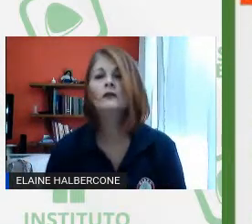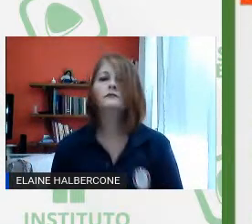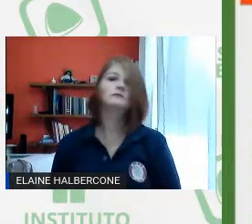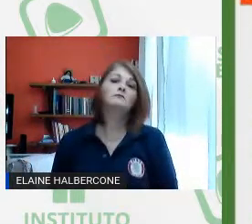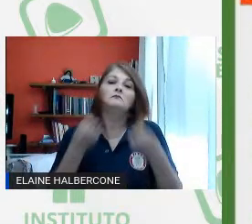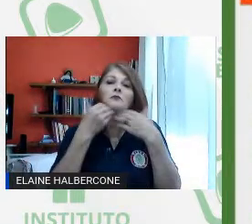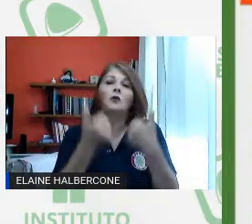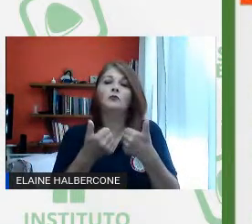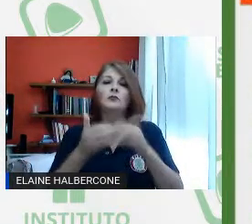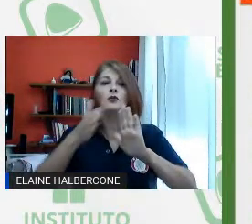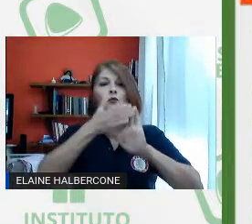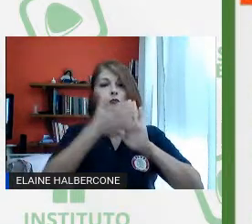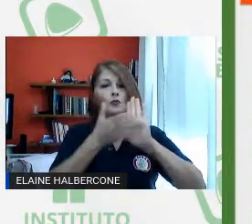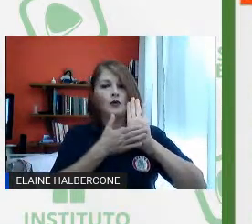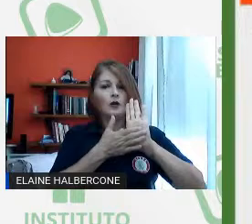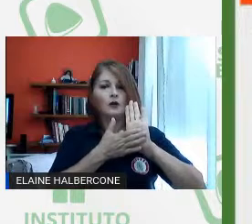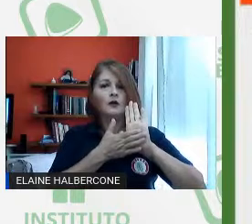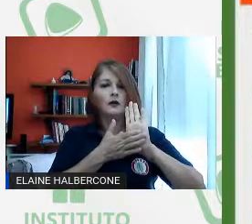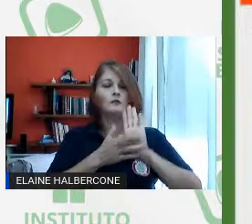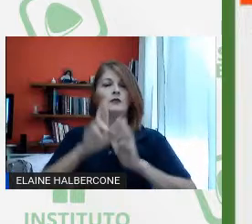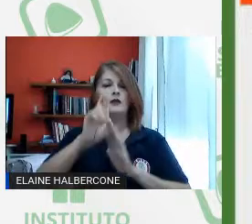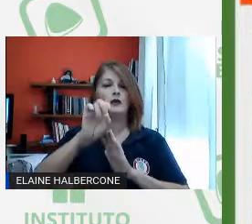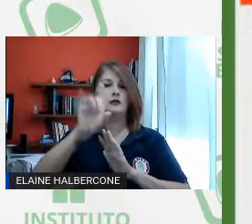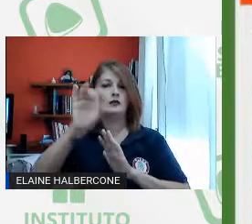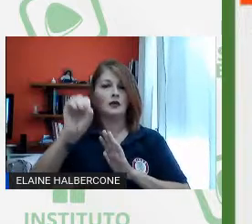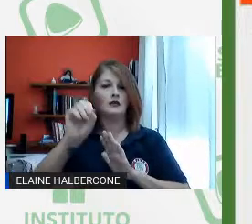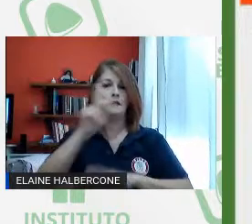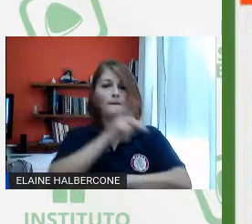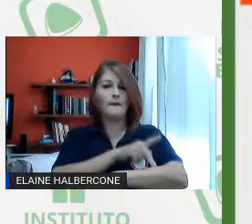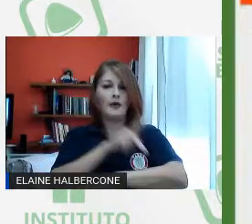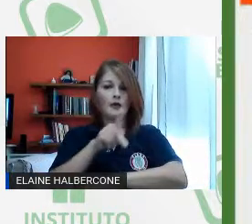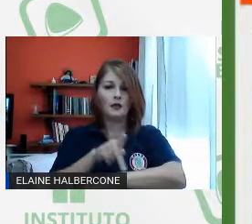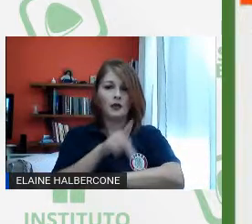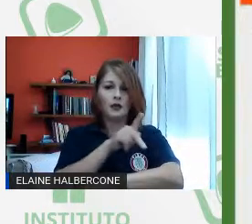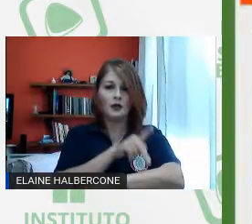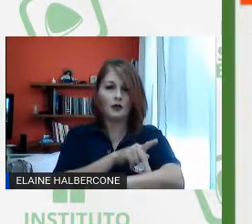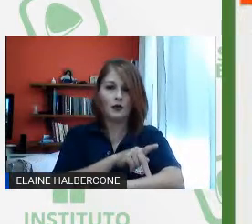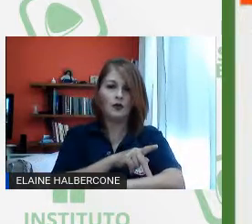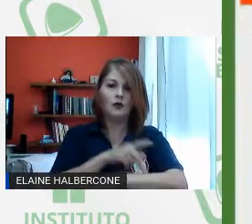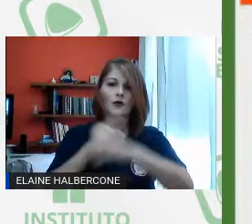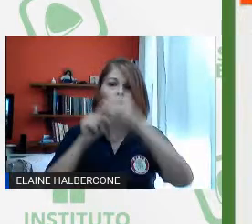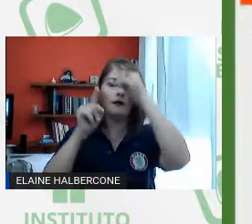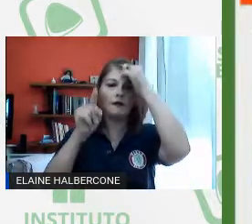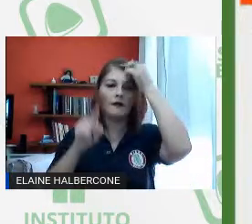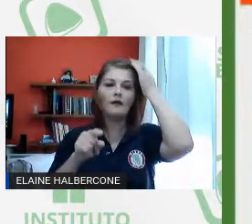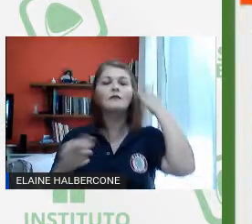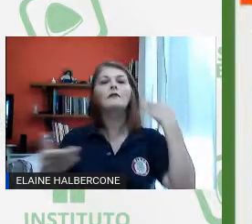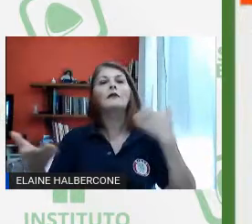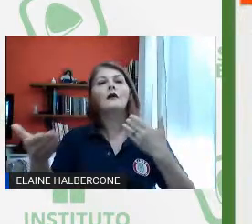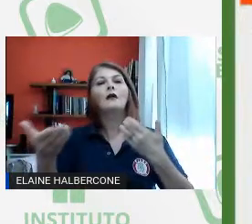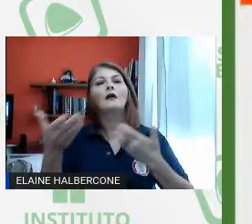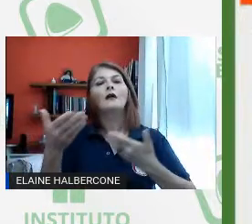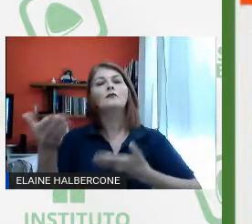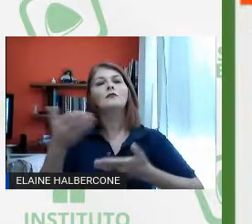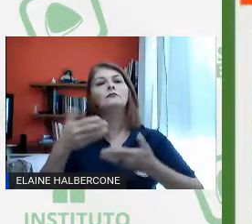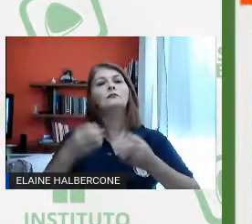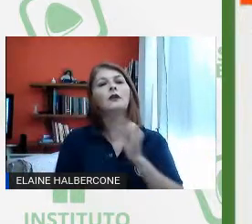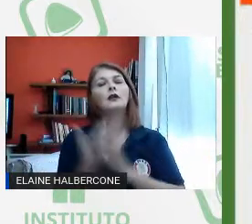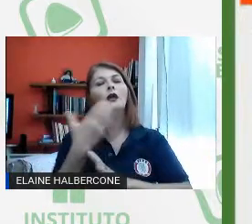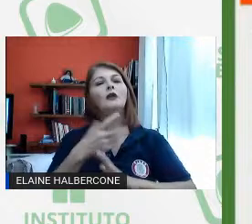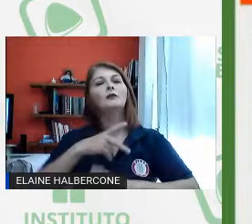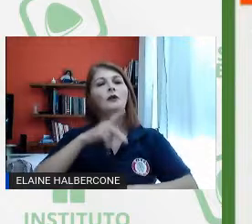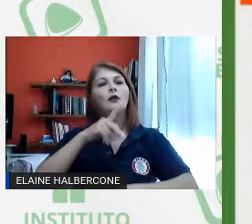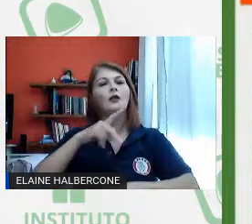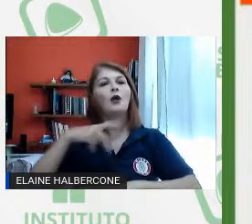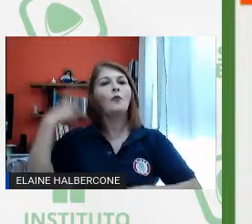programa de residência pedagógica, falando um pouquinho sobre ele faz parte de uma das intervenções constituída pela Política Nacional de